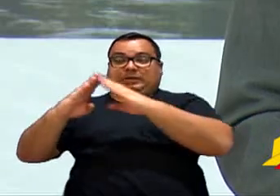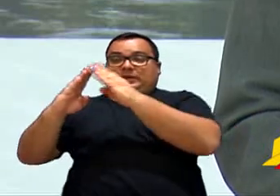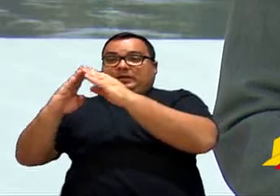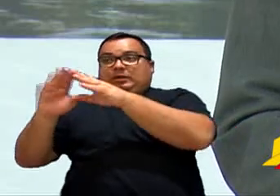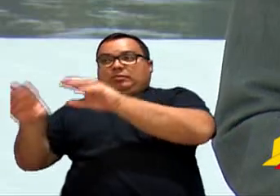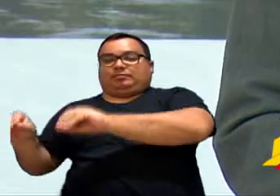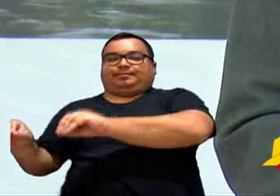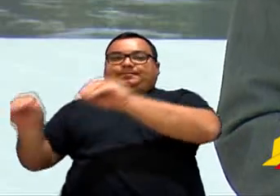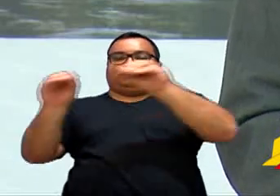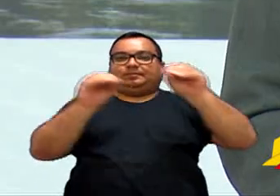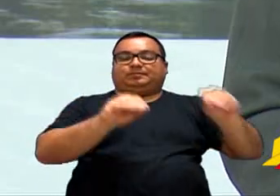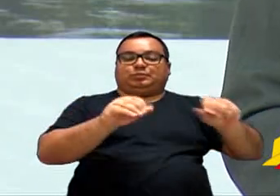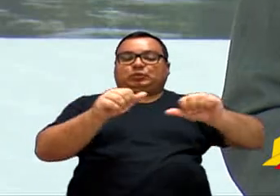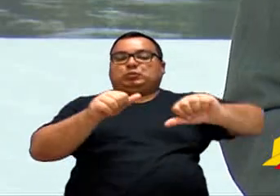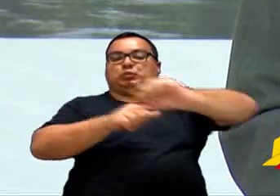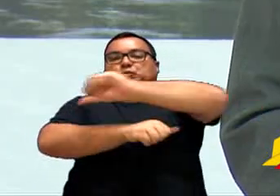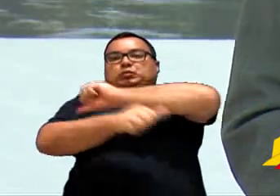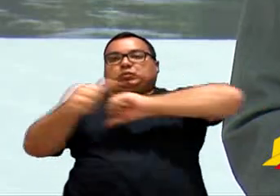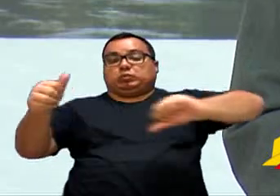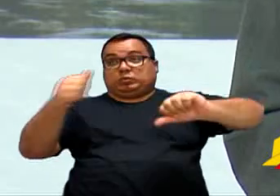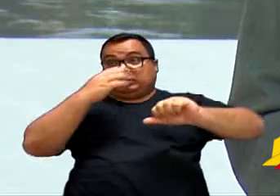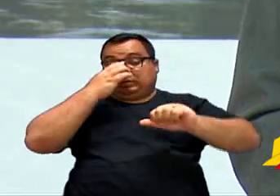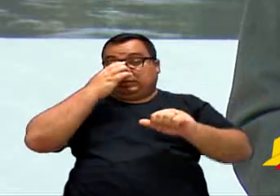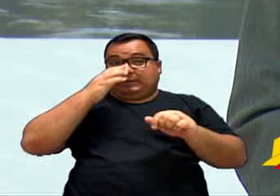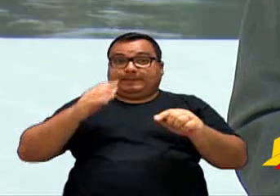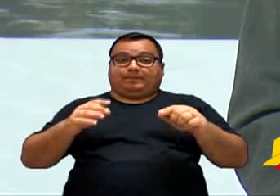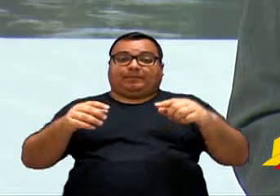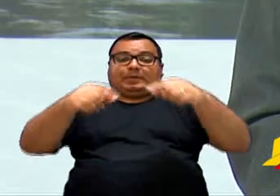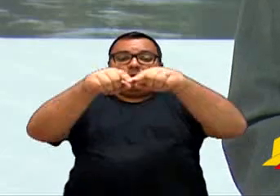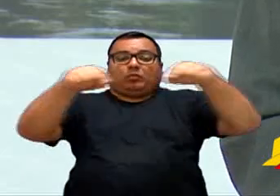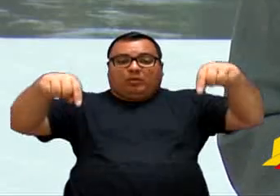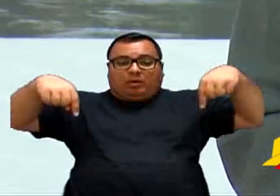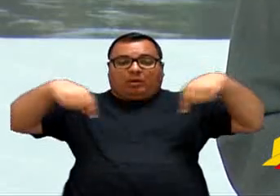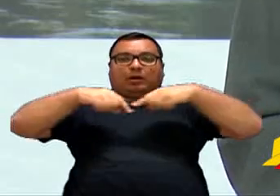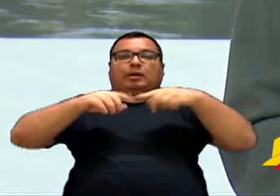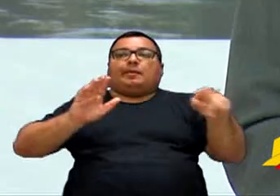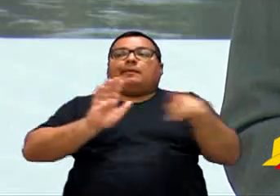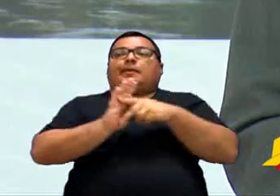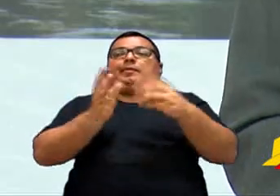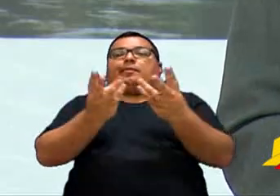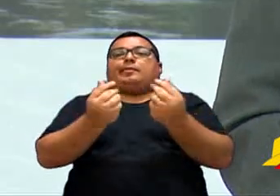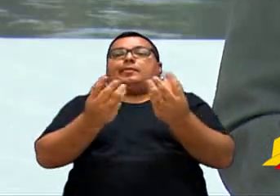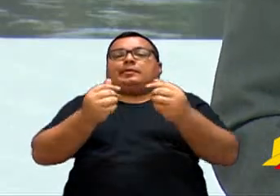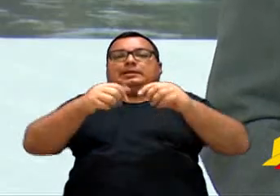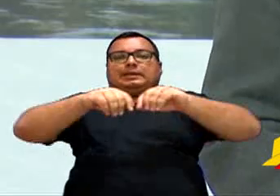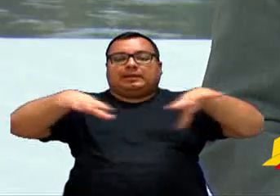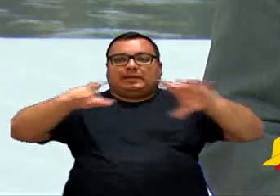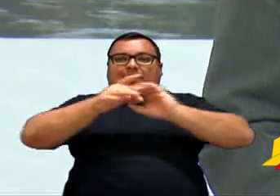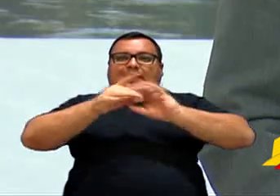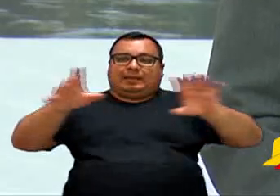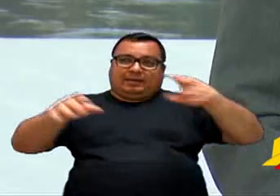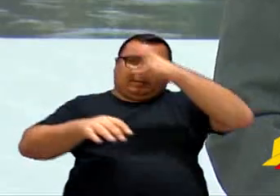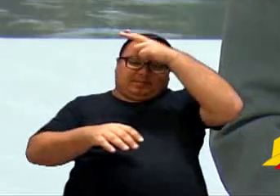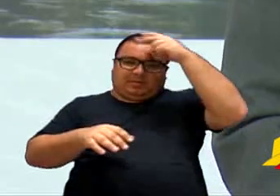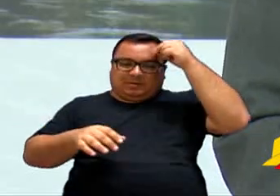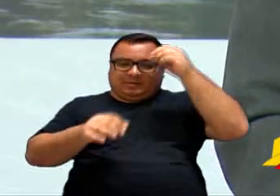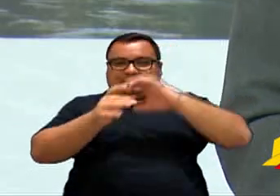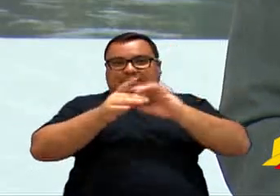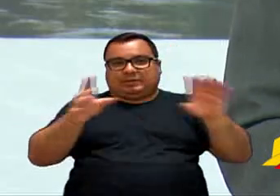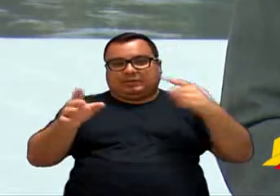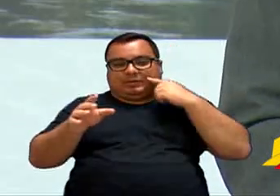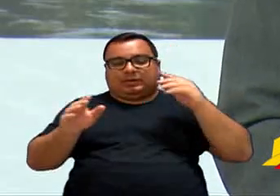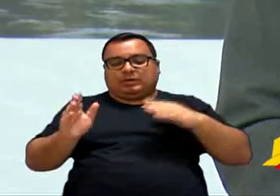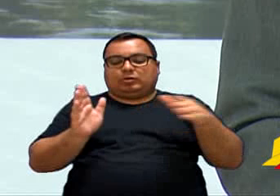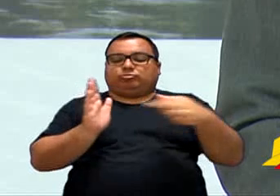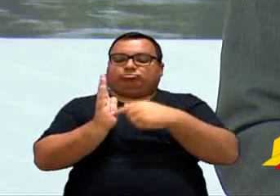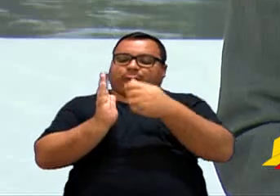como um imóvel... com uma área dominial, quer dizer, uma área disponível, livre do poder público municipal. E aqui ele encaminha da